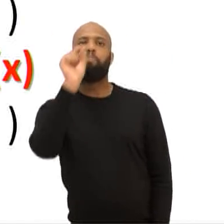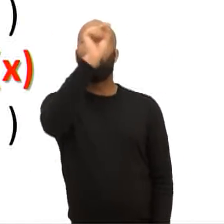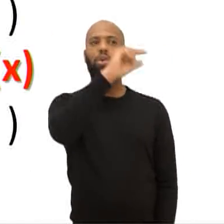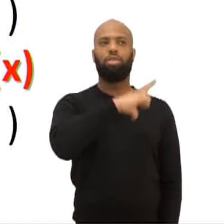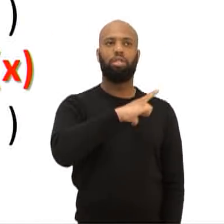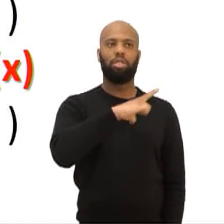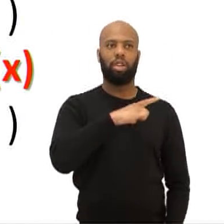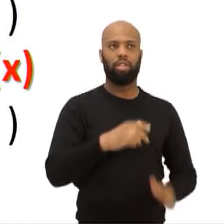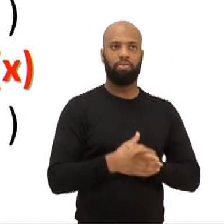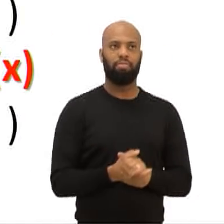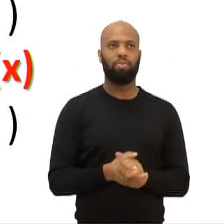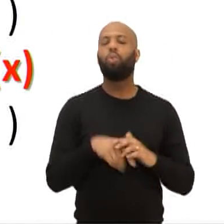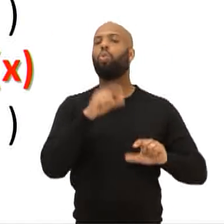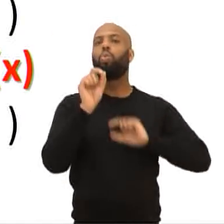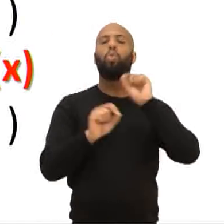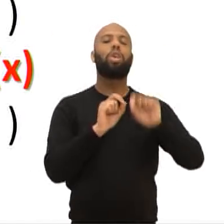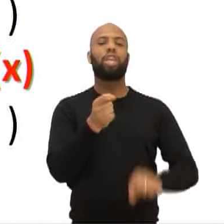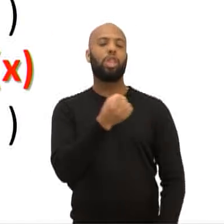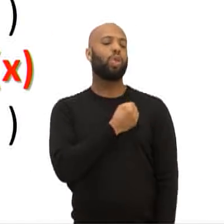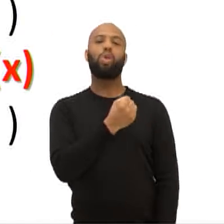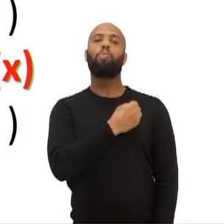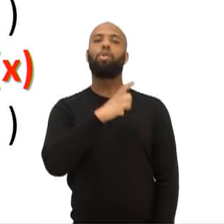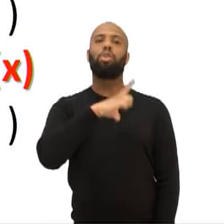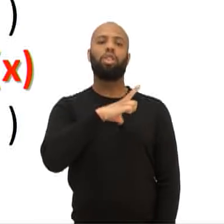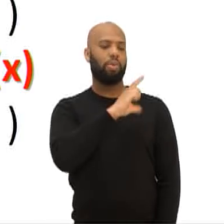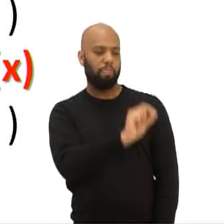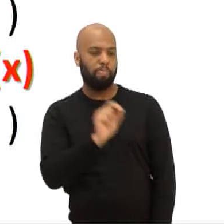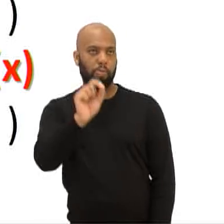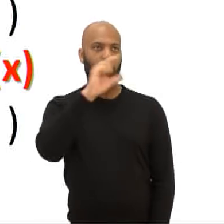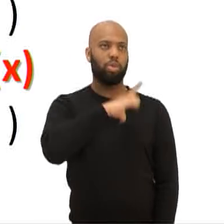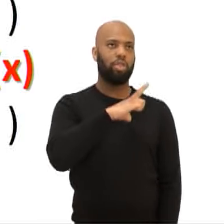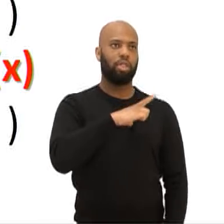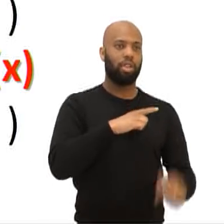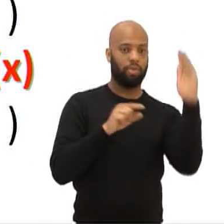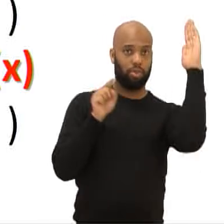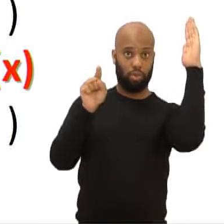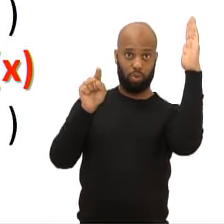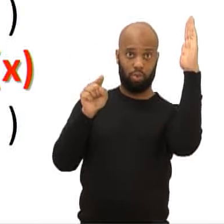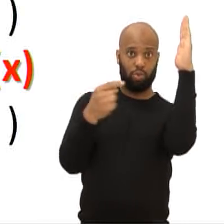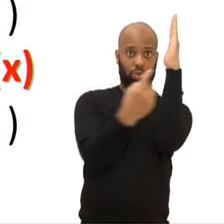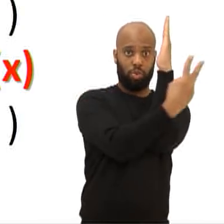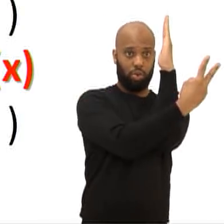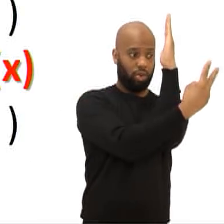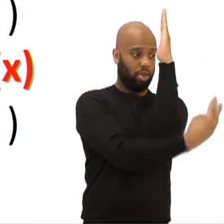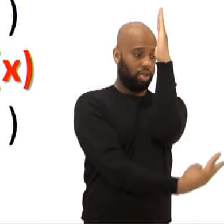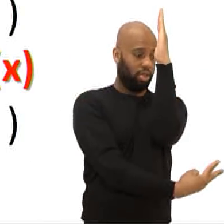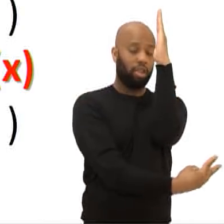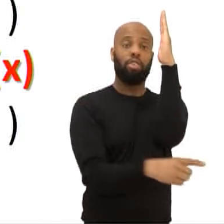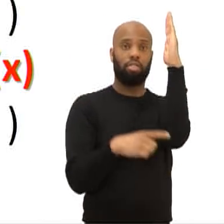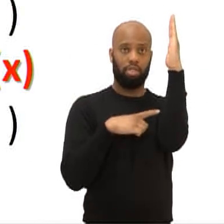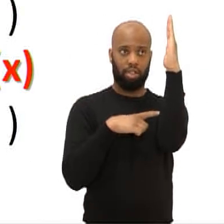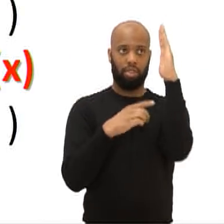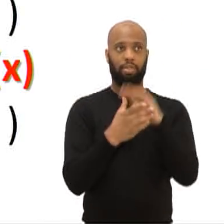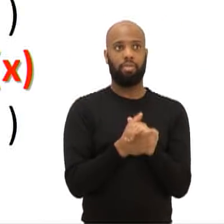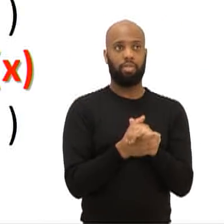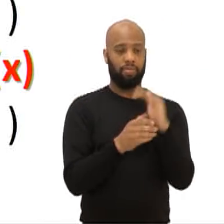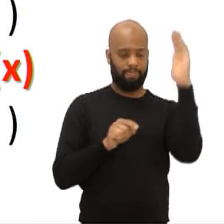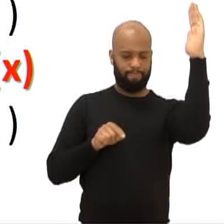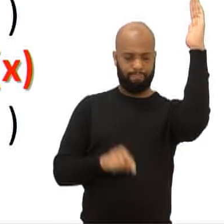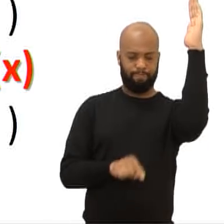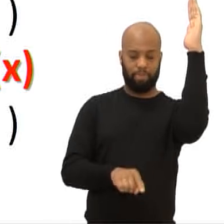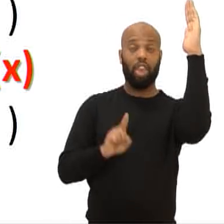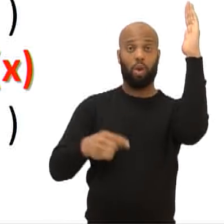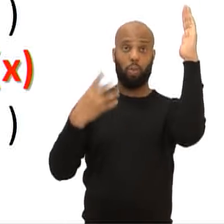imagem do quadrante 3? Então, veja lá, nós temos quadrante 1, 2 e 3. E o quadrante